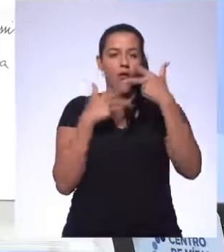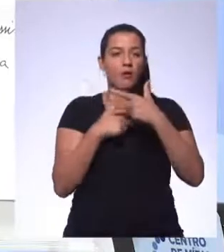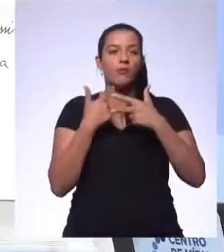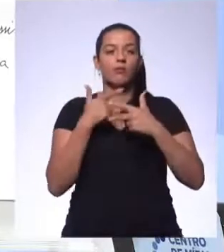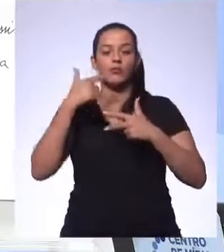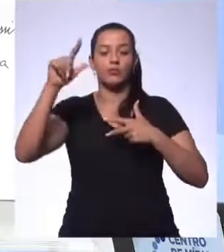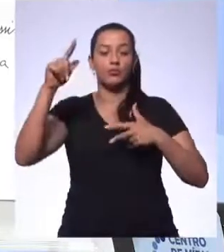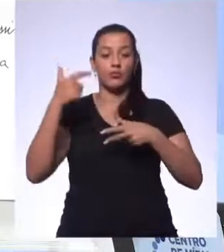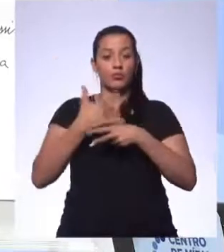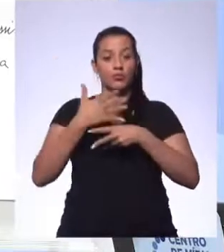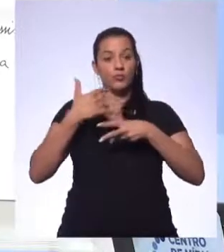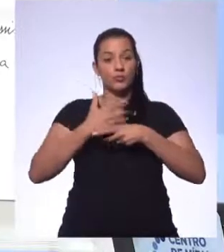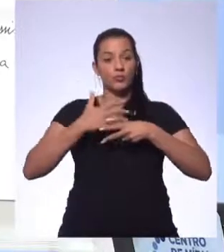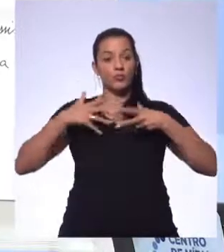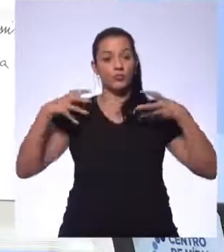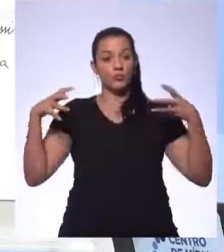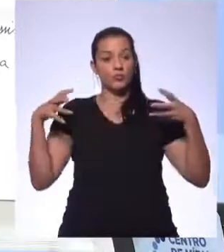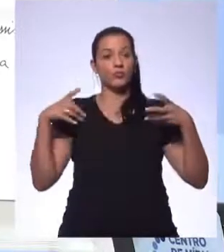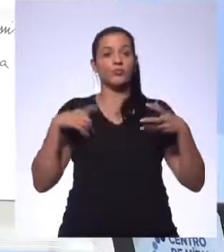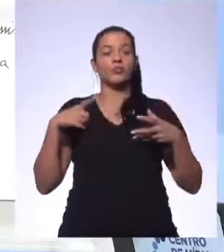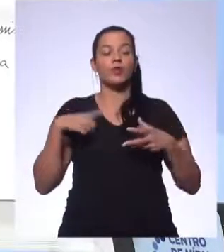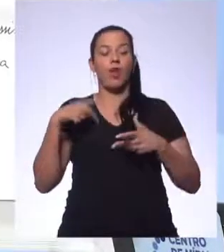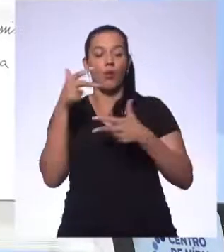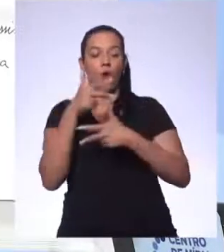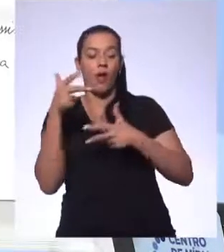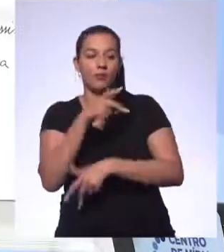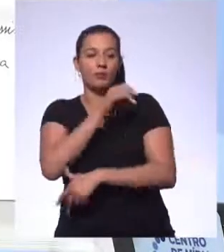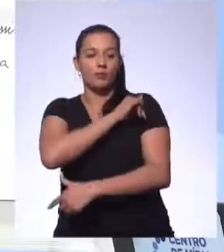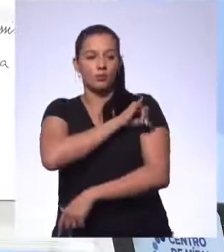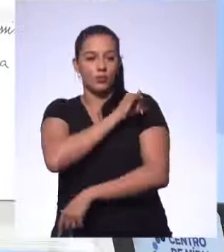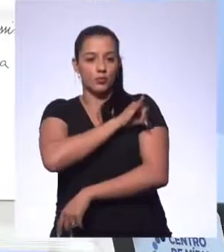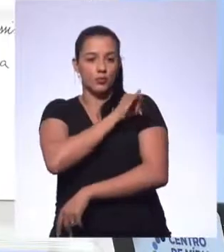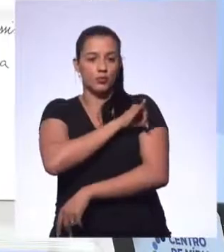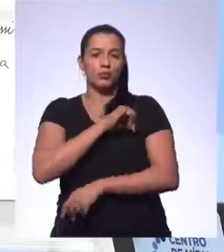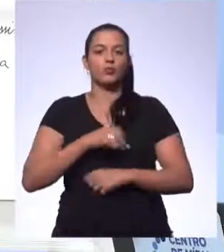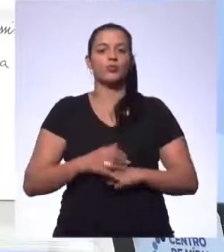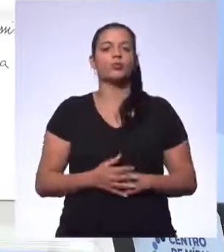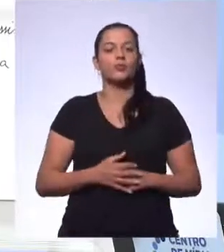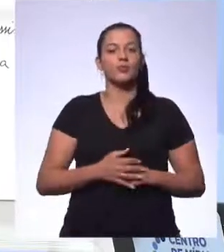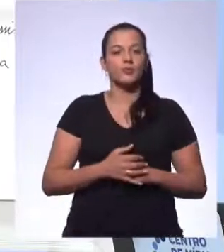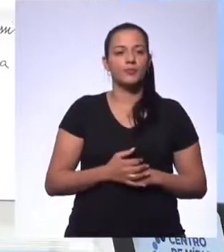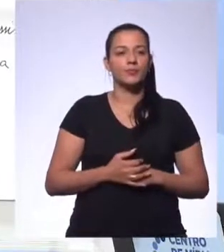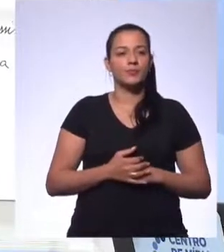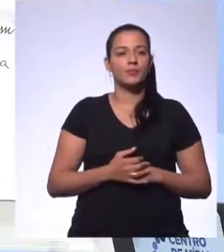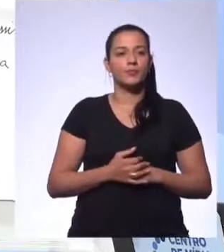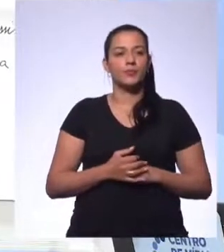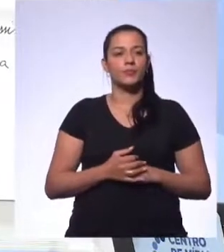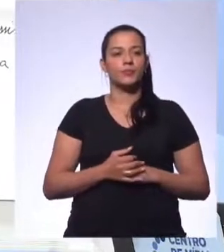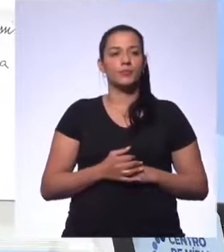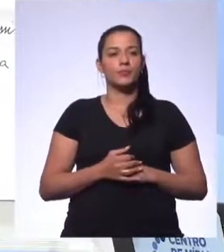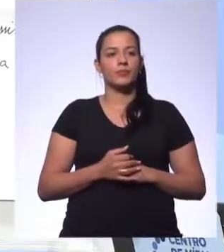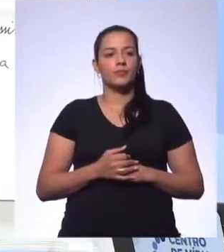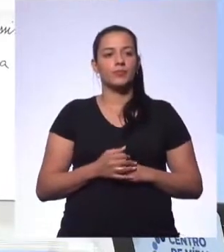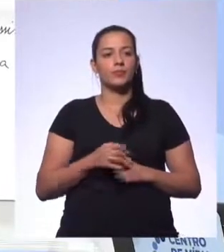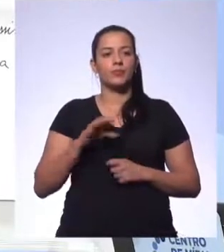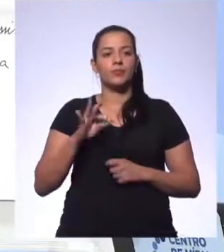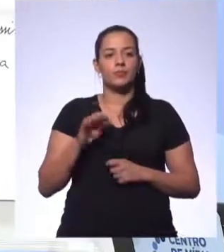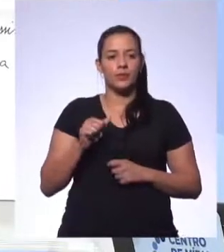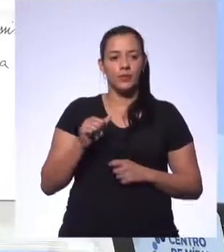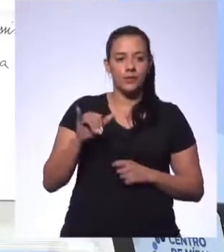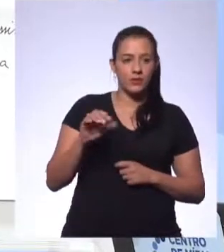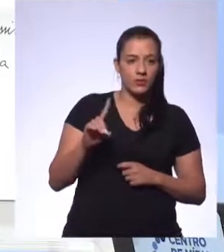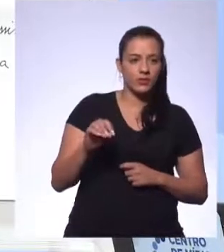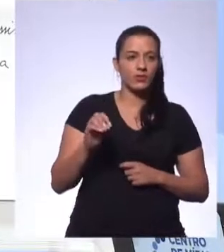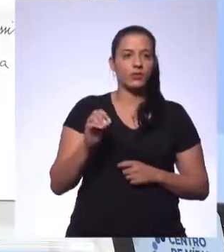cidades. Aí você pode pegar tanto o rap carioca também, né, do Rio de Janeiro, né, lá com o Taíde,